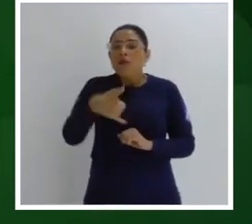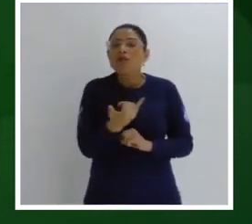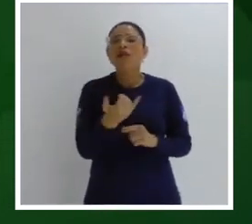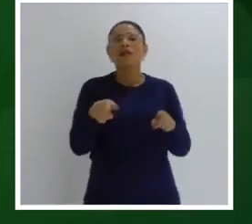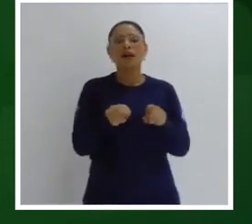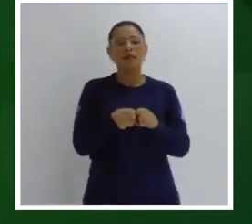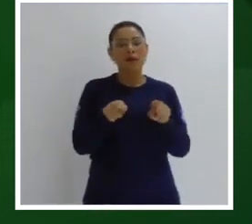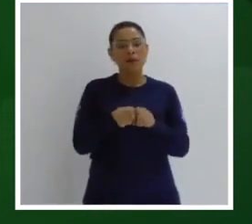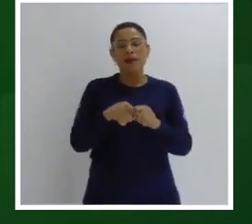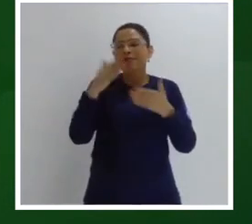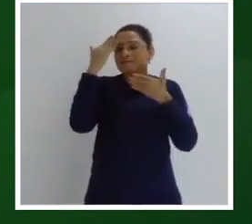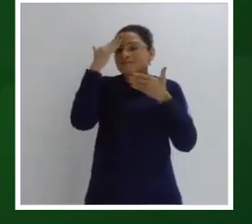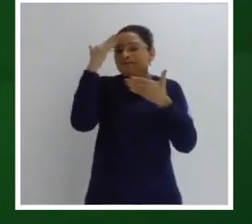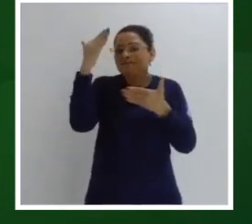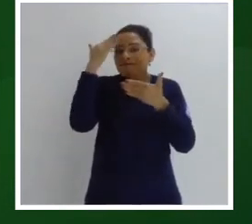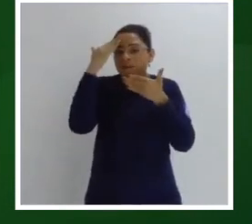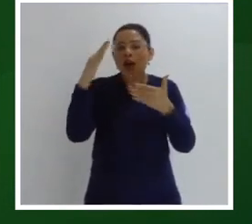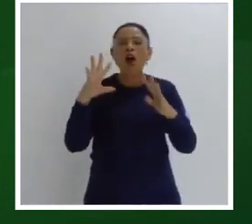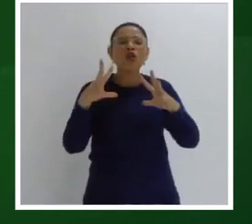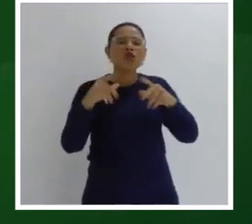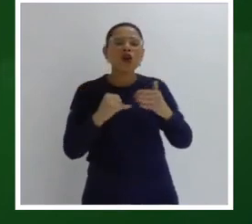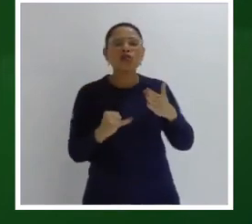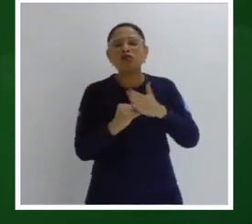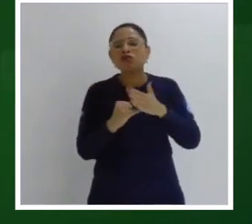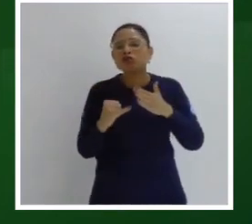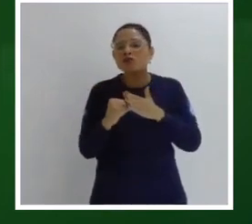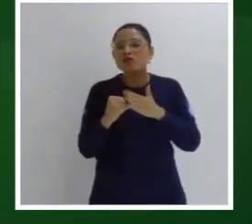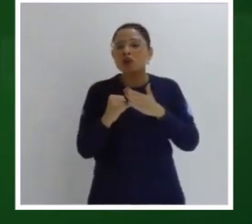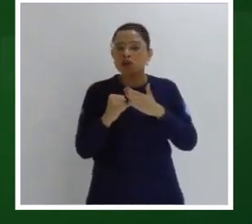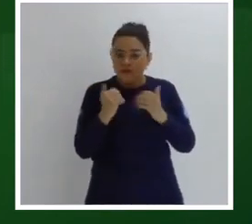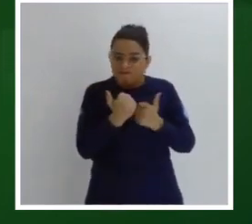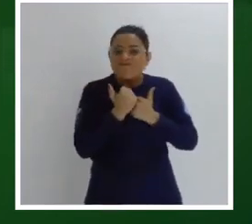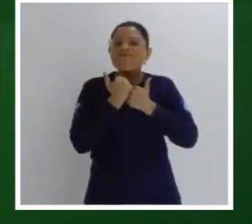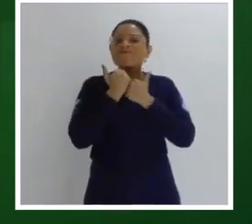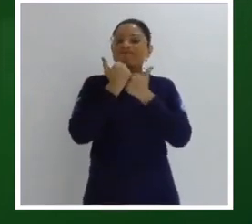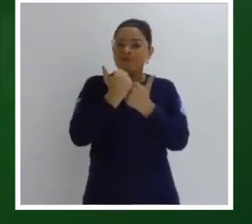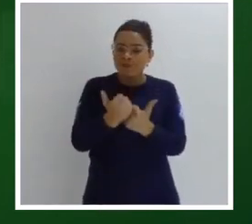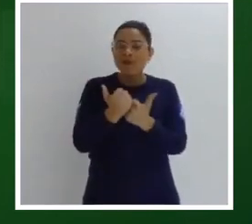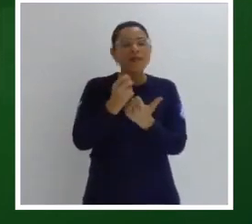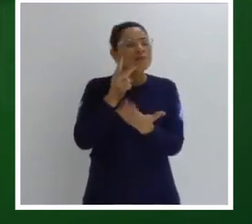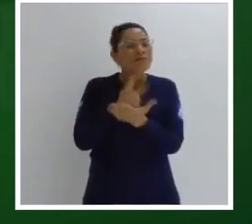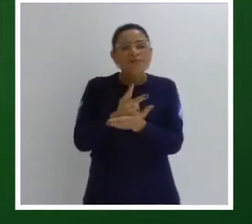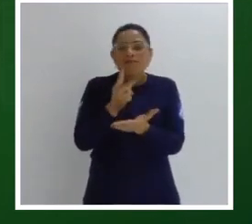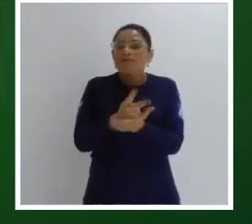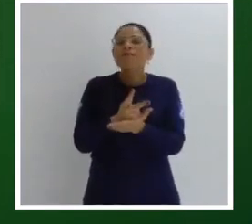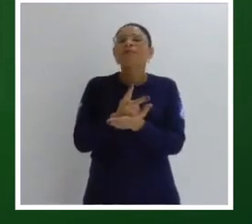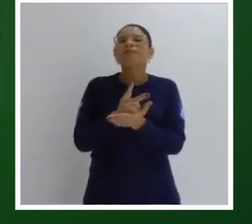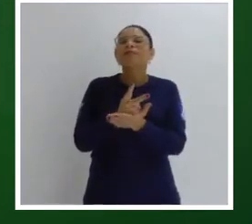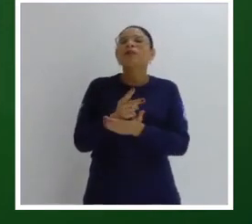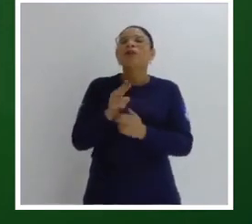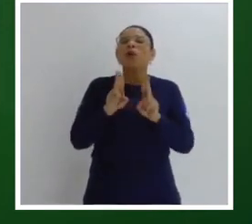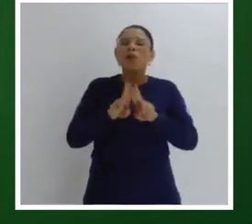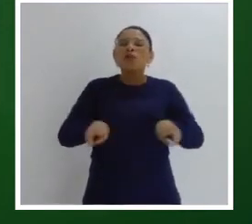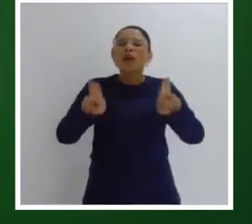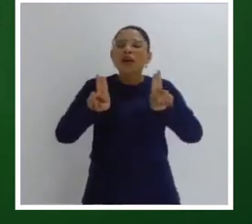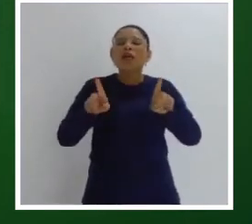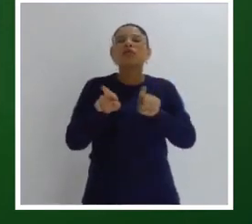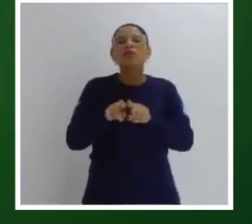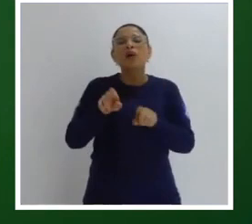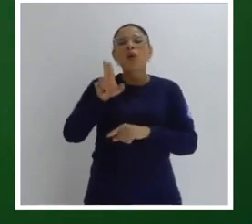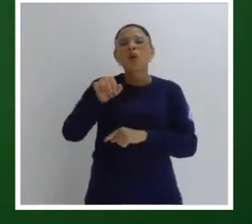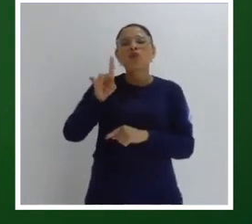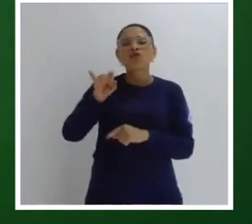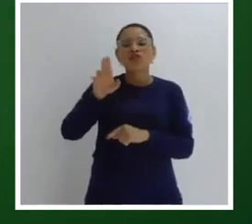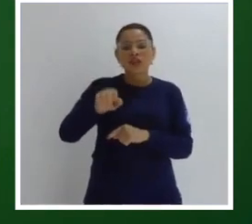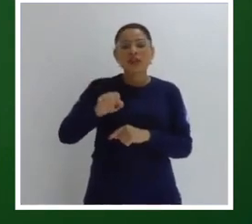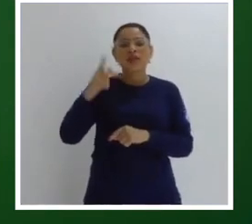agradecer as inscrições apoiadoras que fazem um apoio excepcional que é o caso da Unesco a um